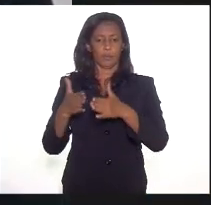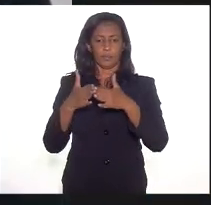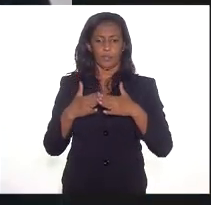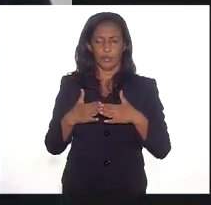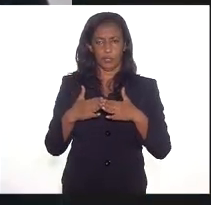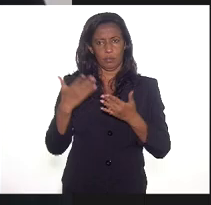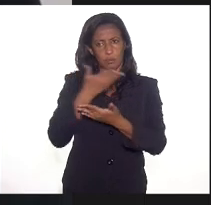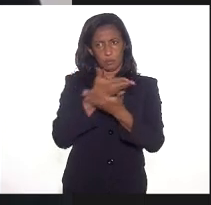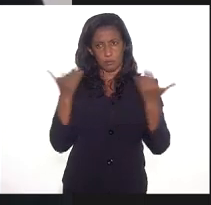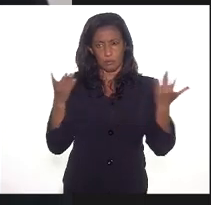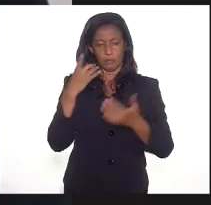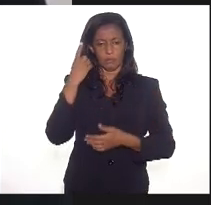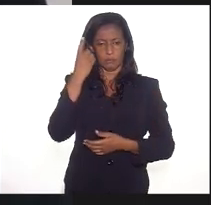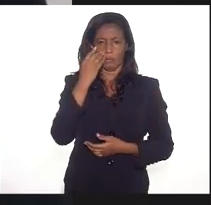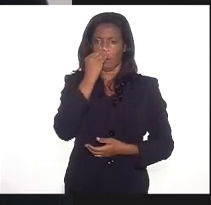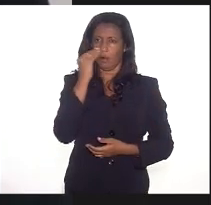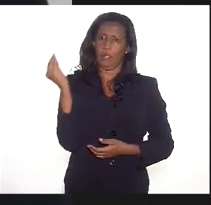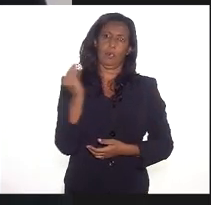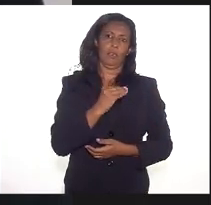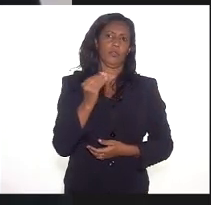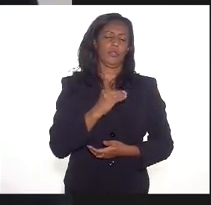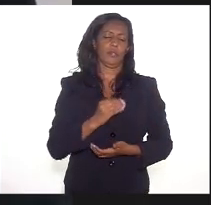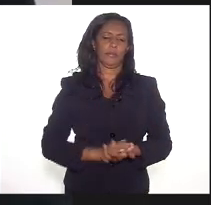aos nobres deputados. A rejeição